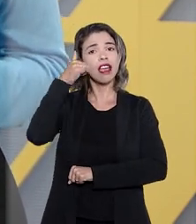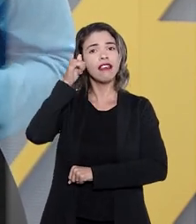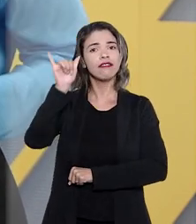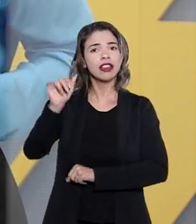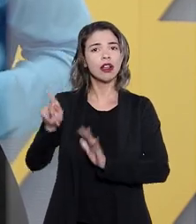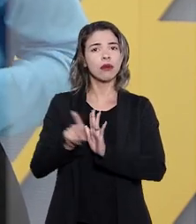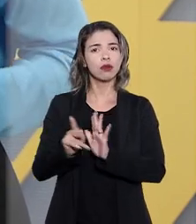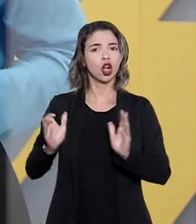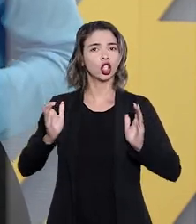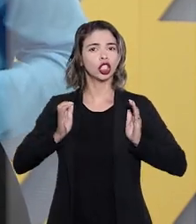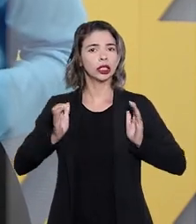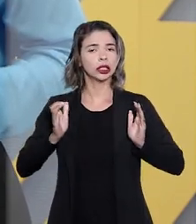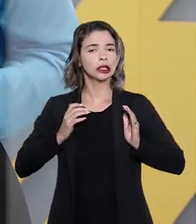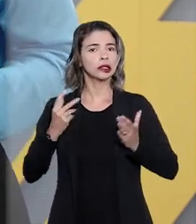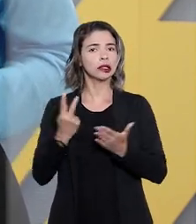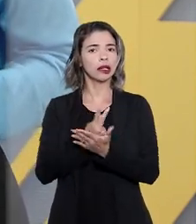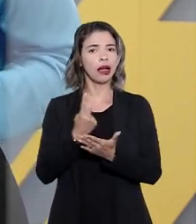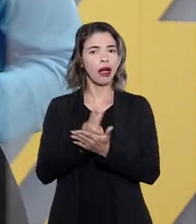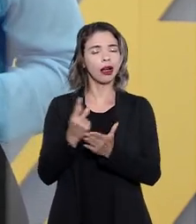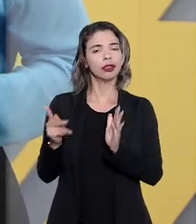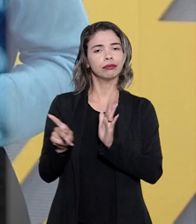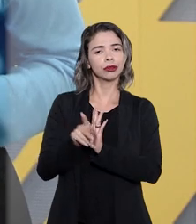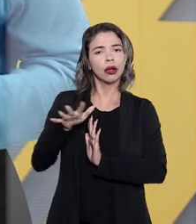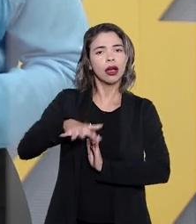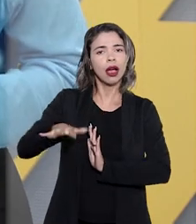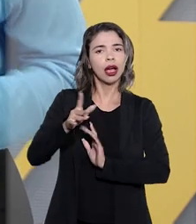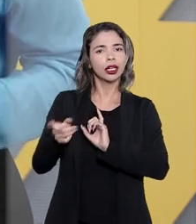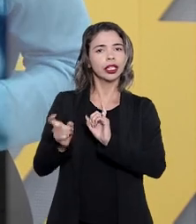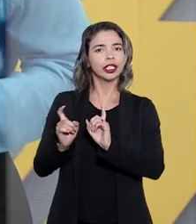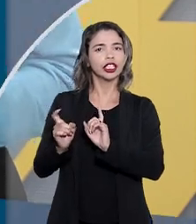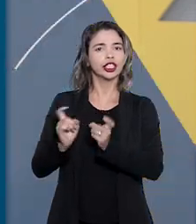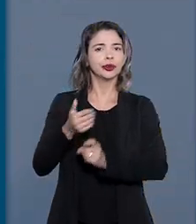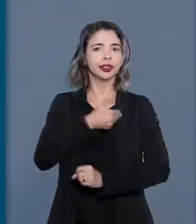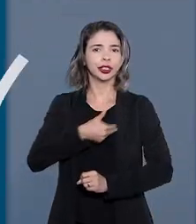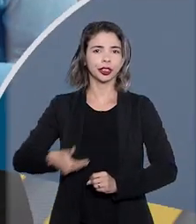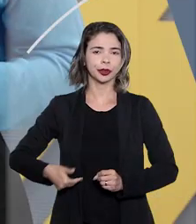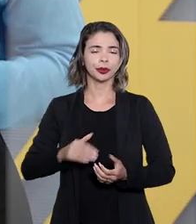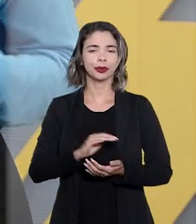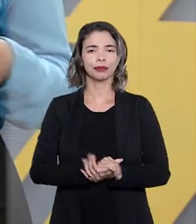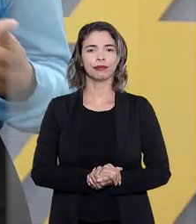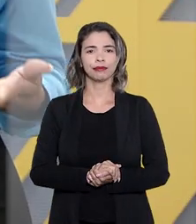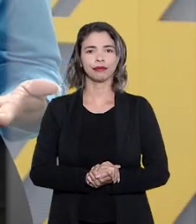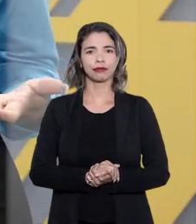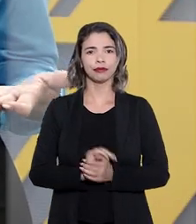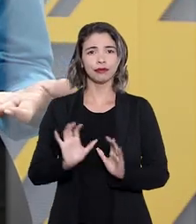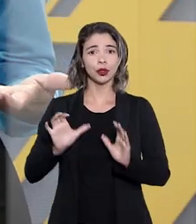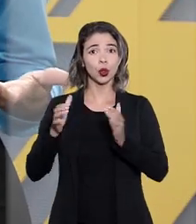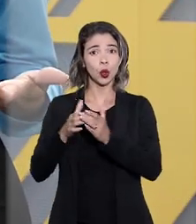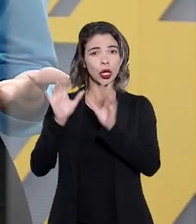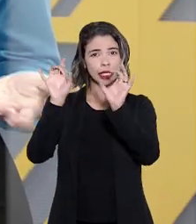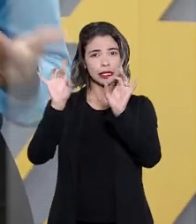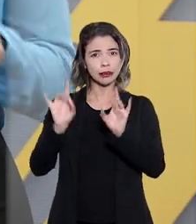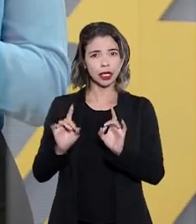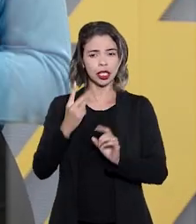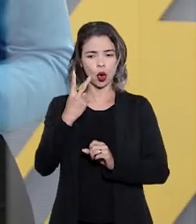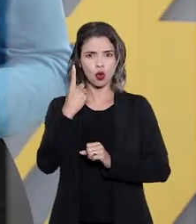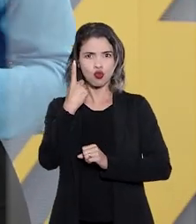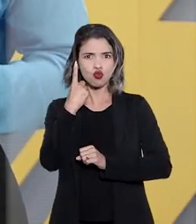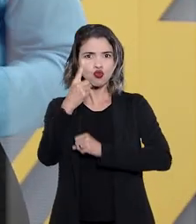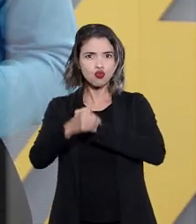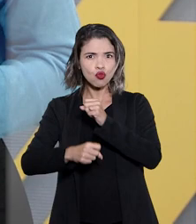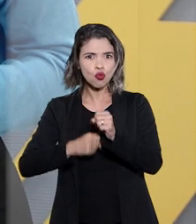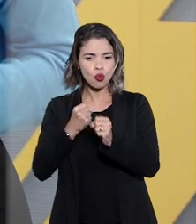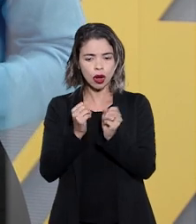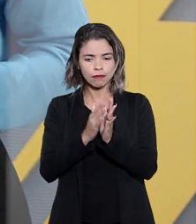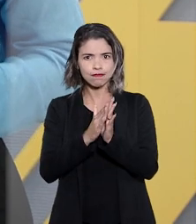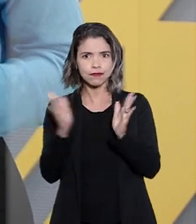de evitar o enriquecimento indevido da administração pública. Já a Corte Especial prorrogou por um ano